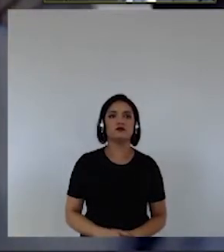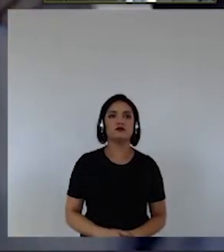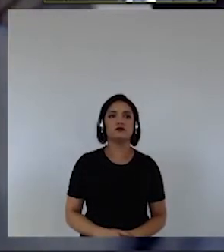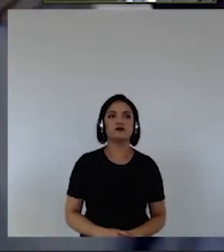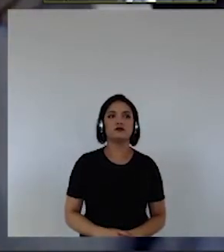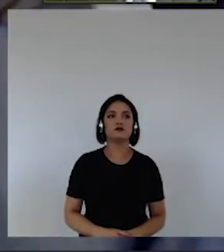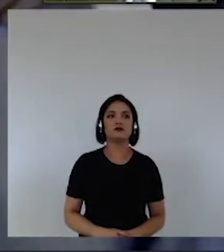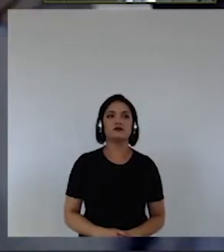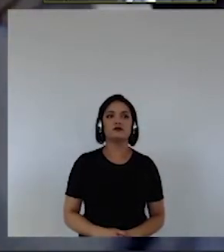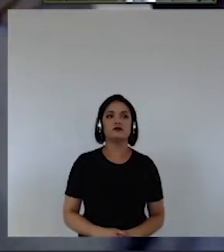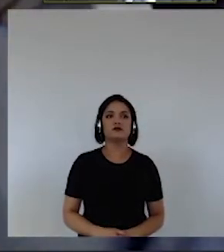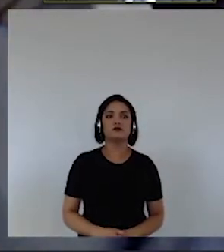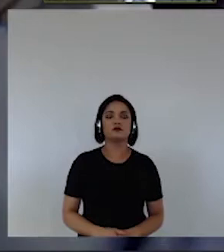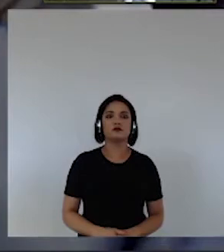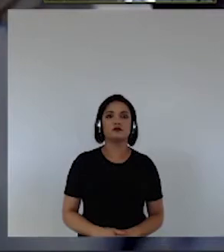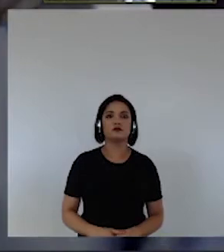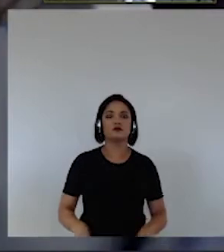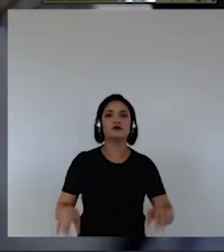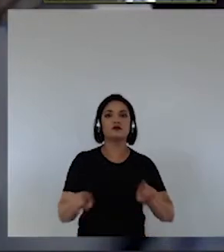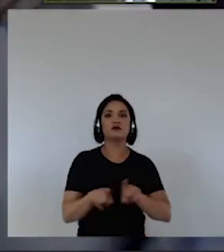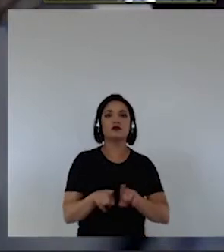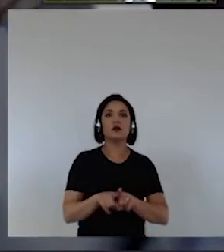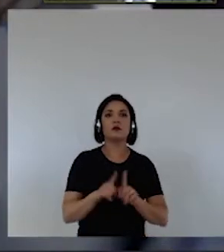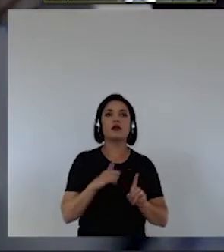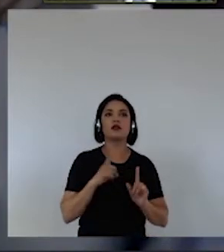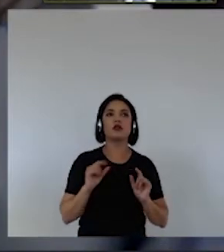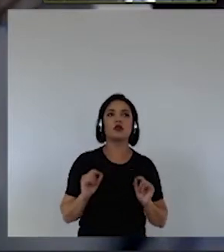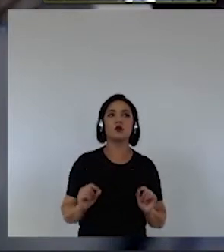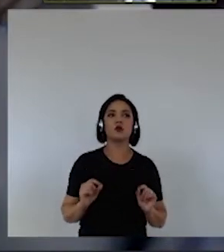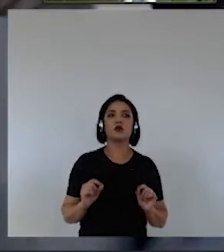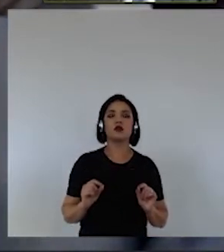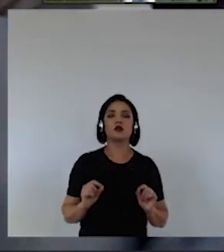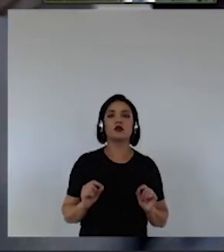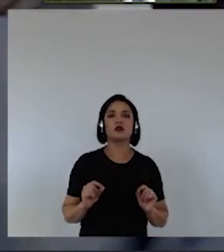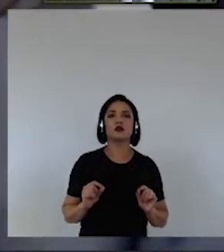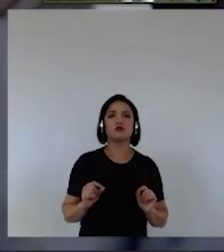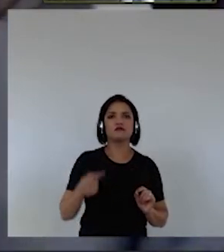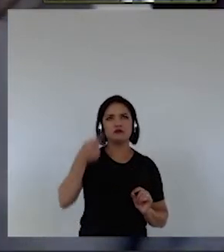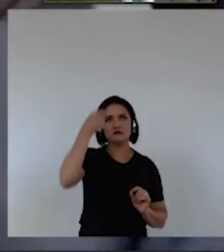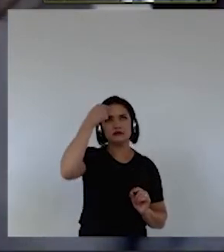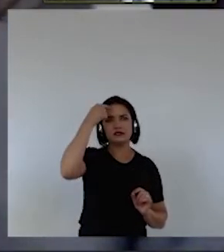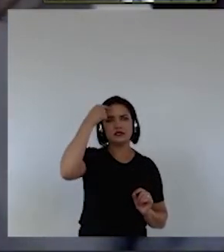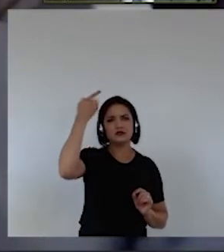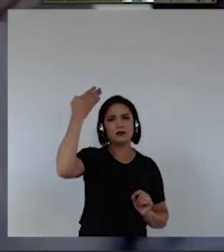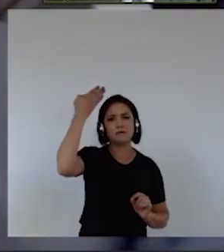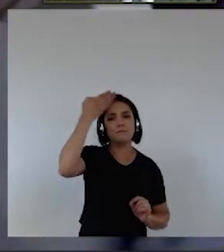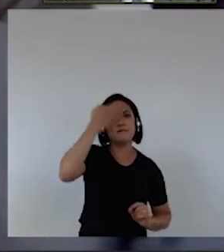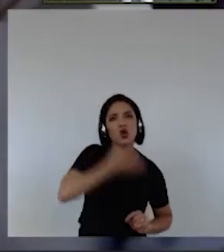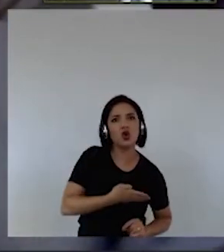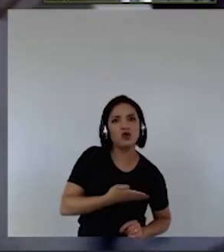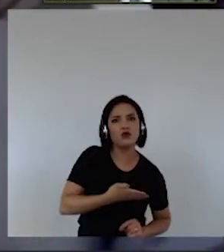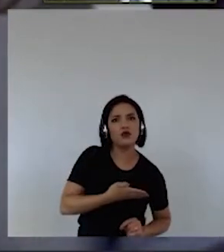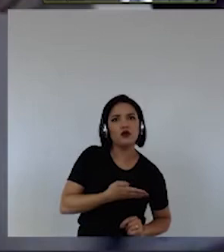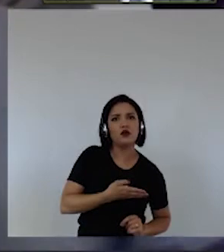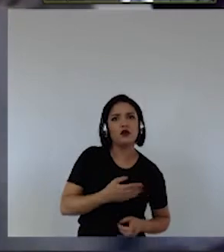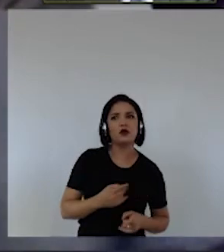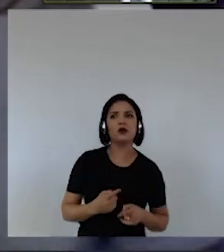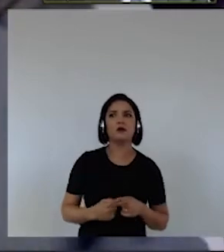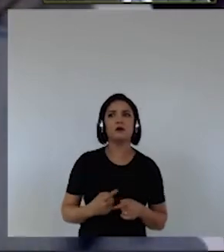na arbitragem se dá muito olhar para a prova, até porque a arbitragem é